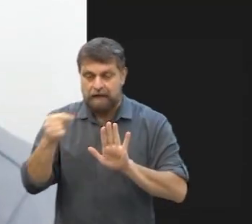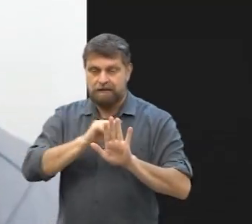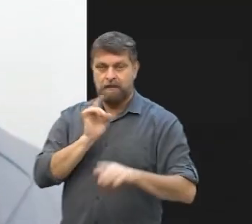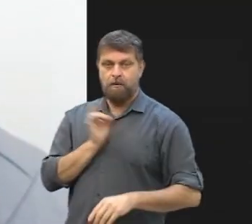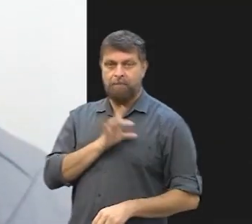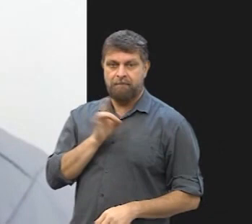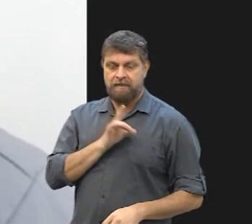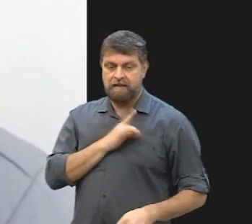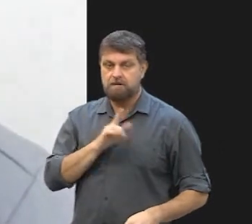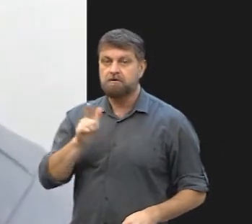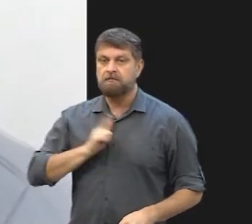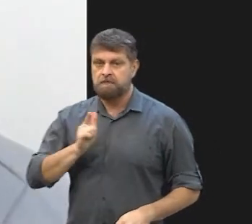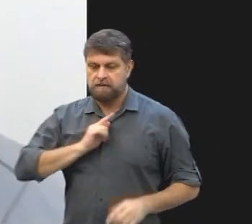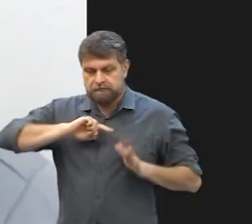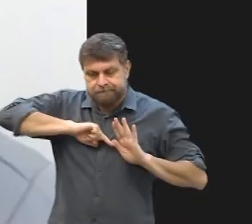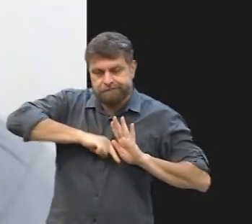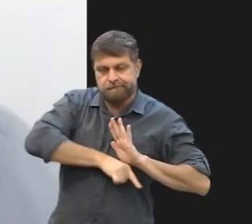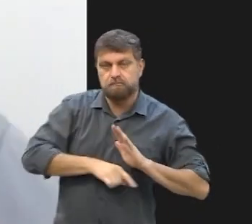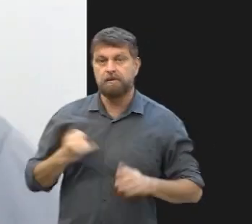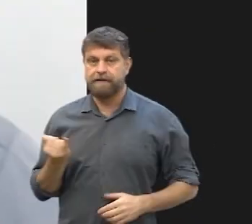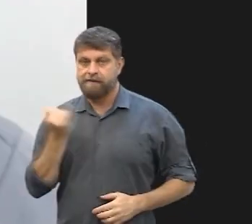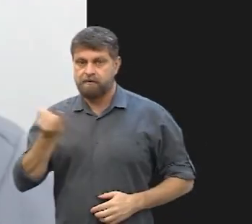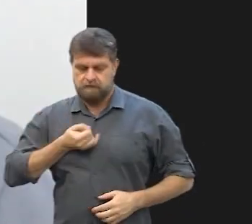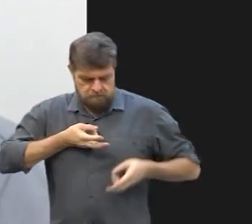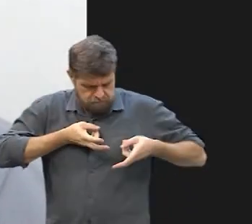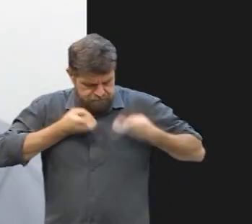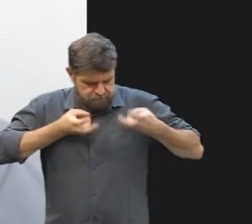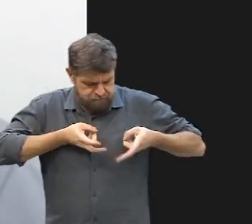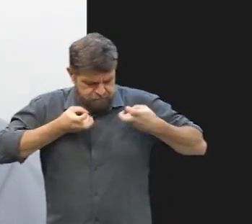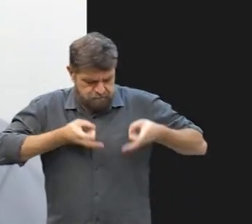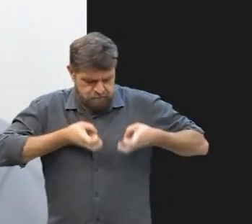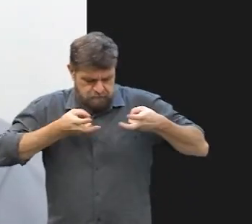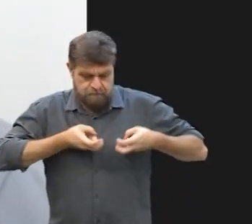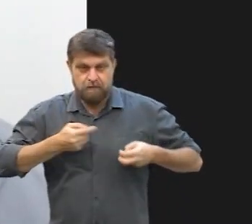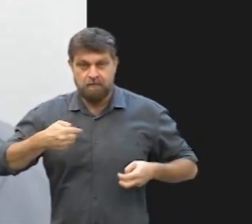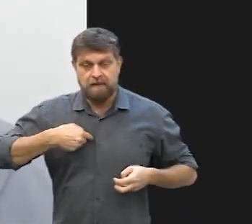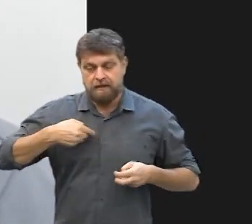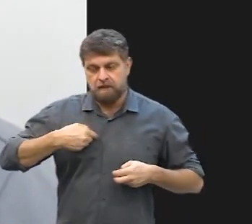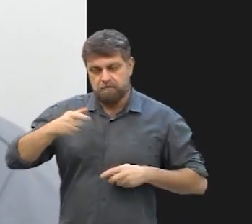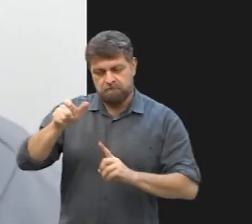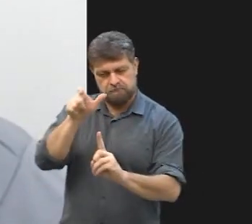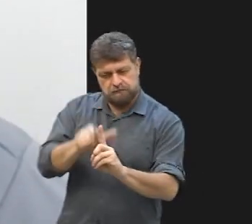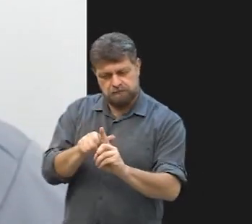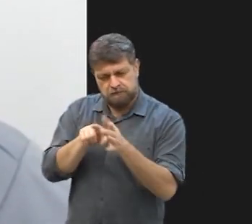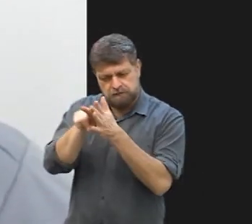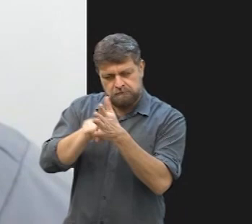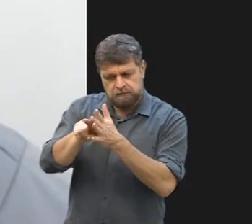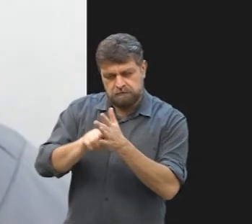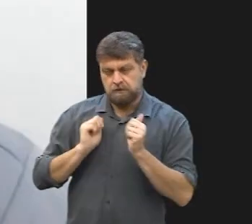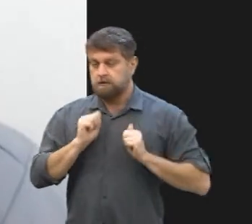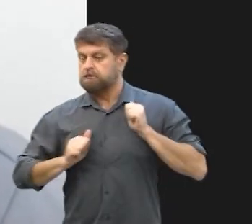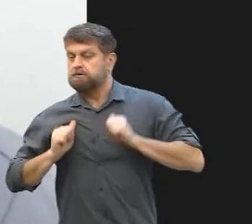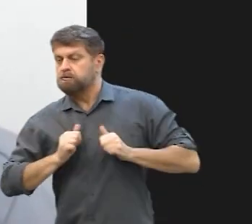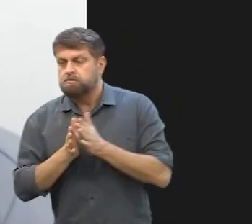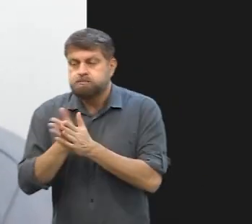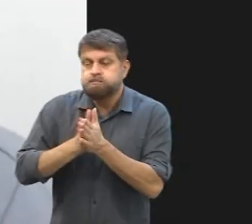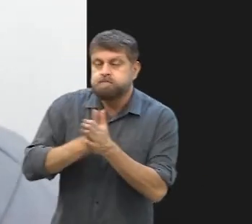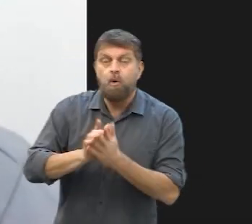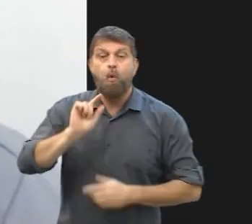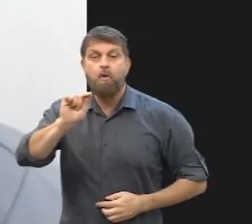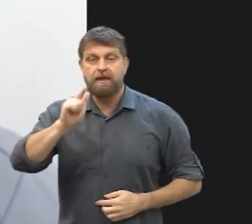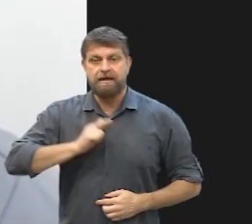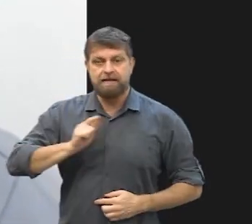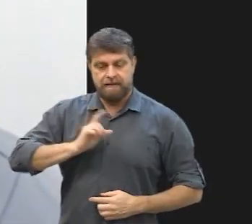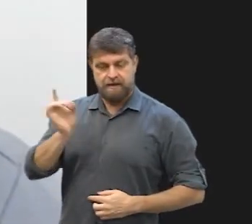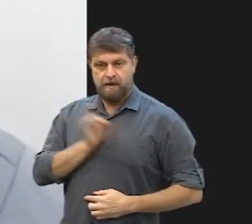da fobia sempre há algo importante a ser olhado. Eu tento investigar qual o transtorno de ansiedade que está por